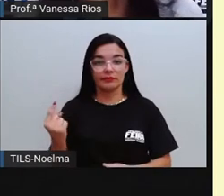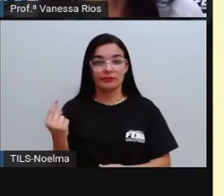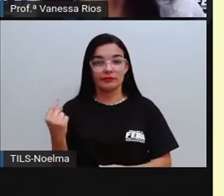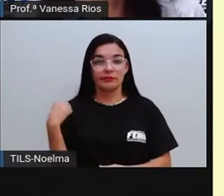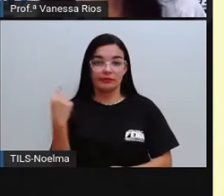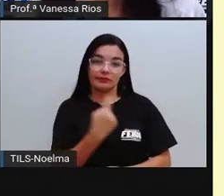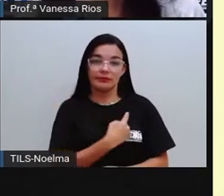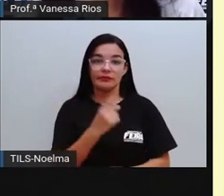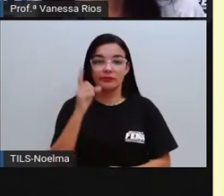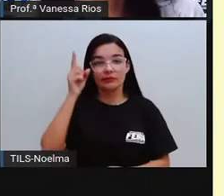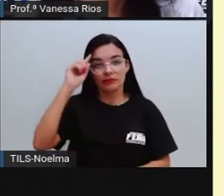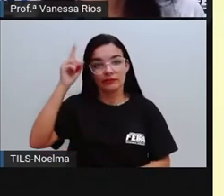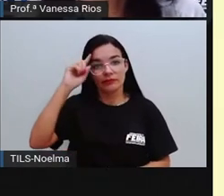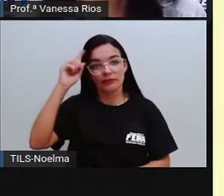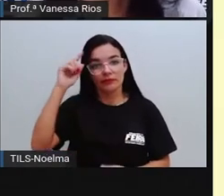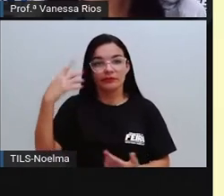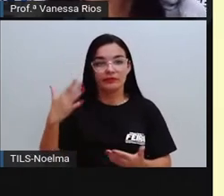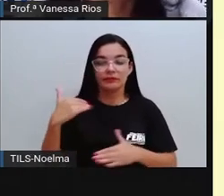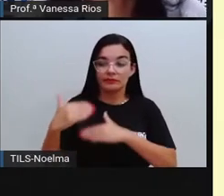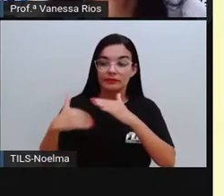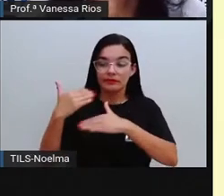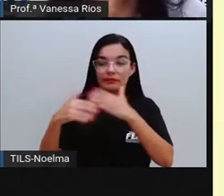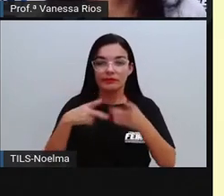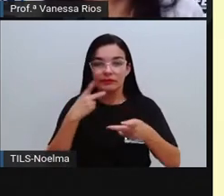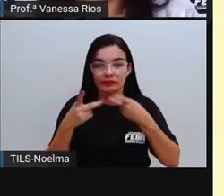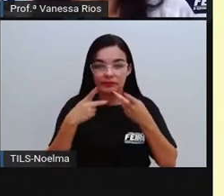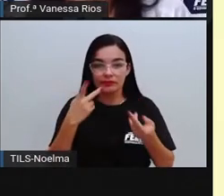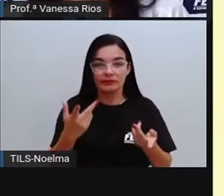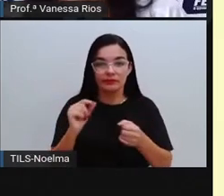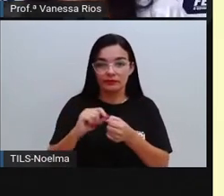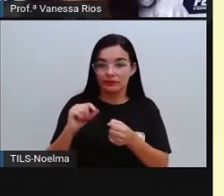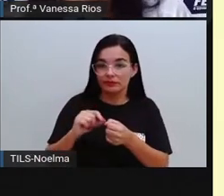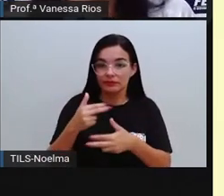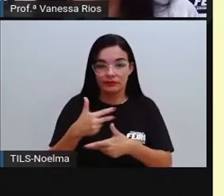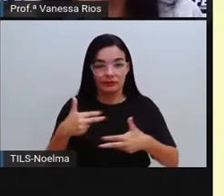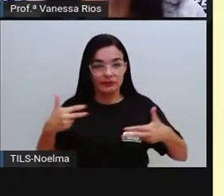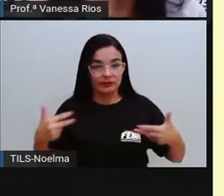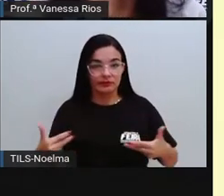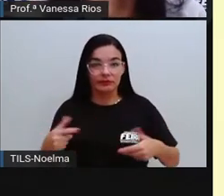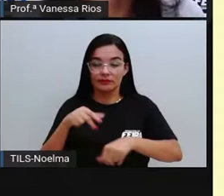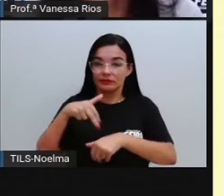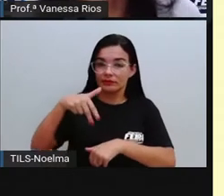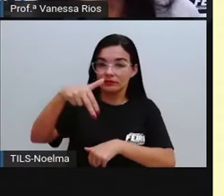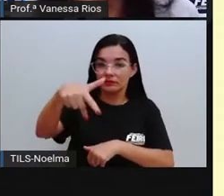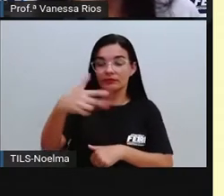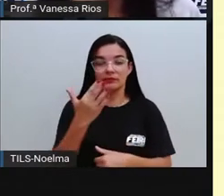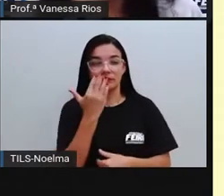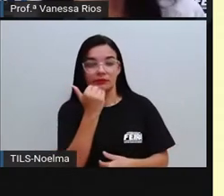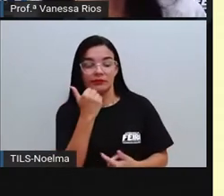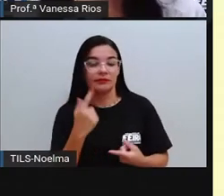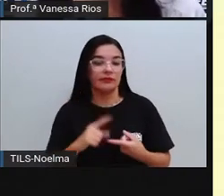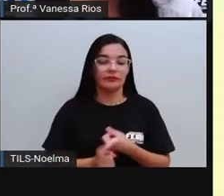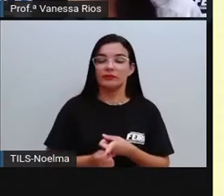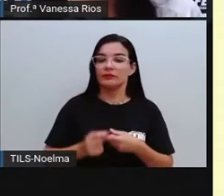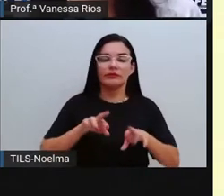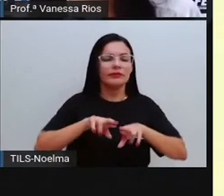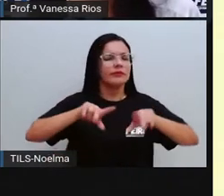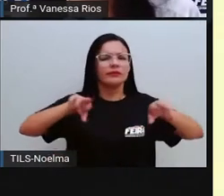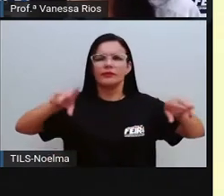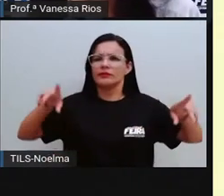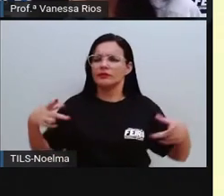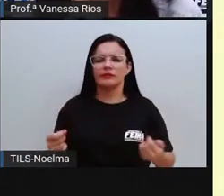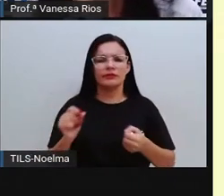dia, no processo de falar, no processo de fazer, de andar, de comer, e entre as